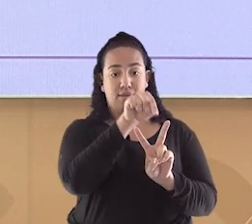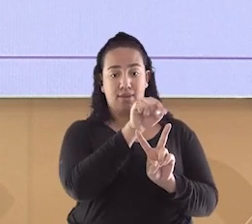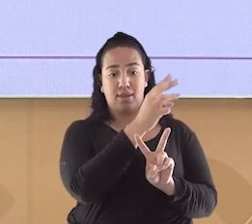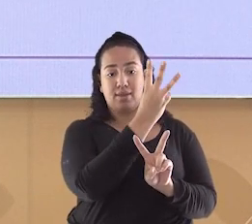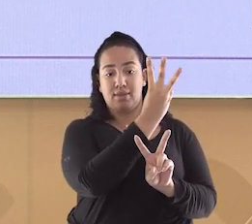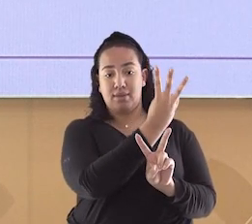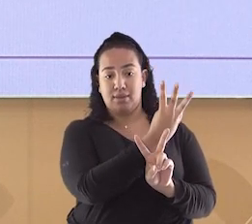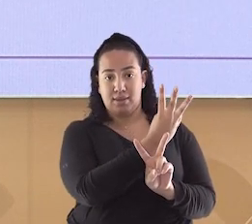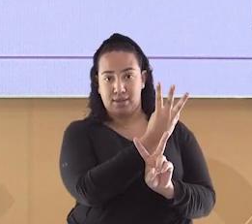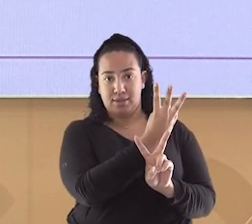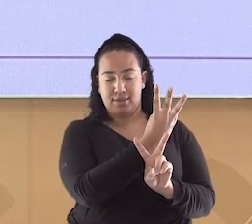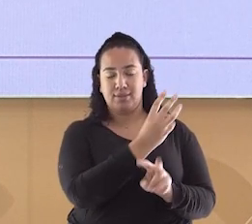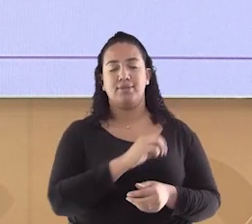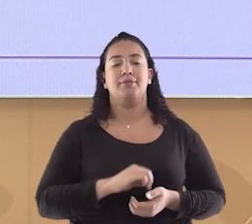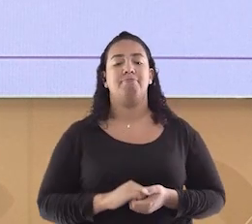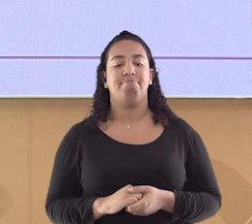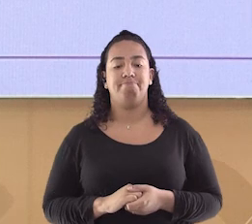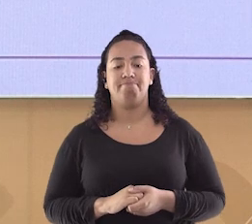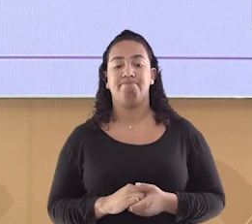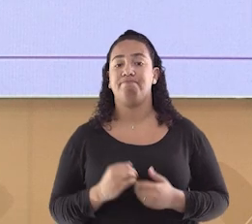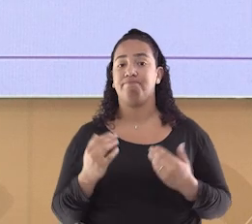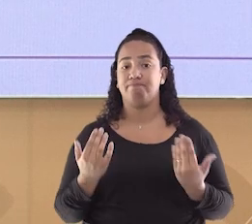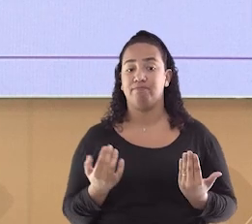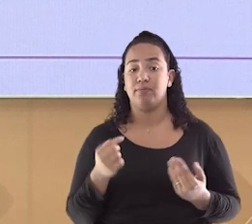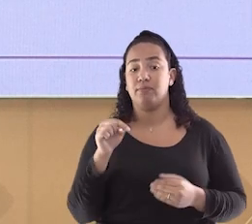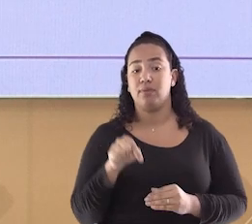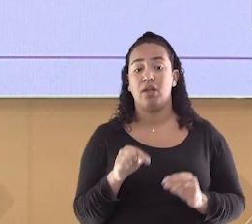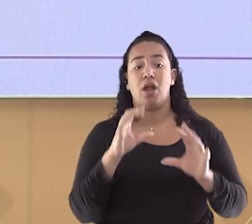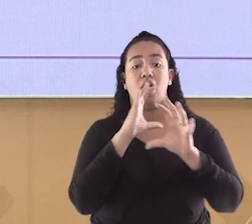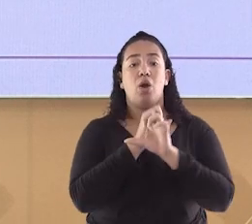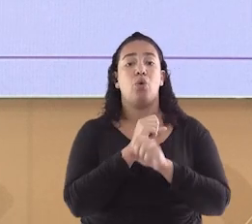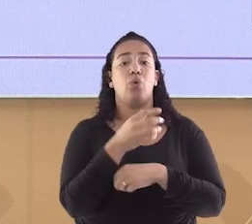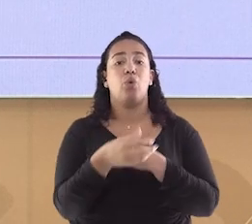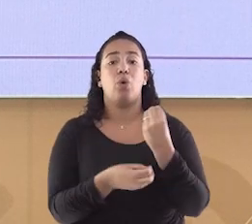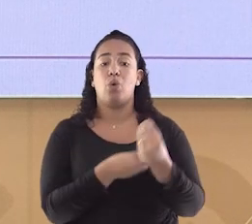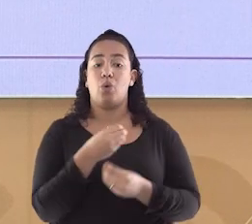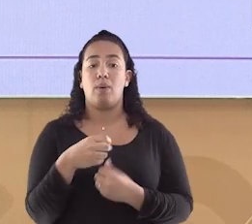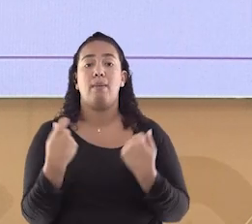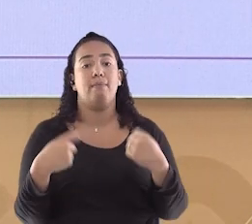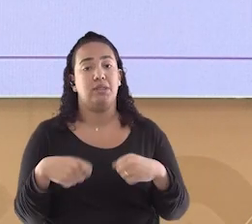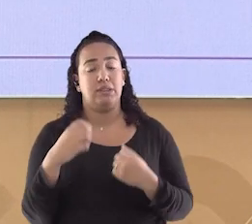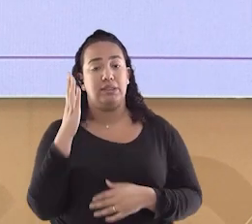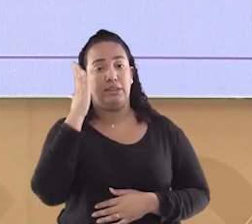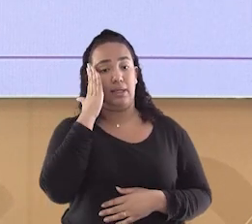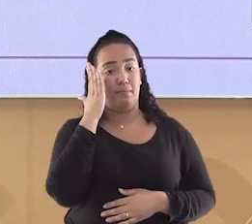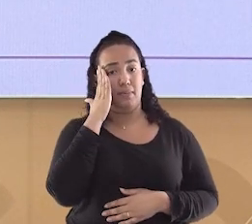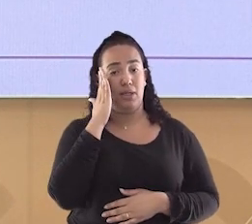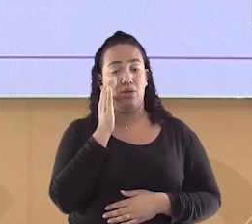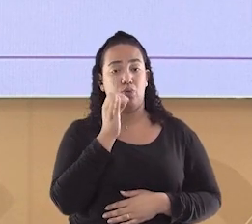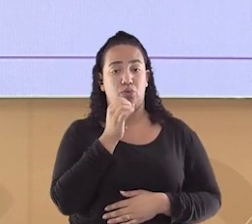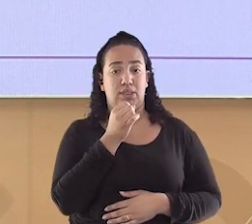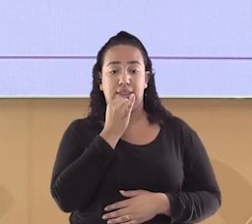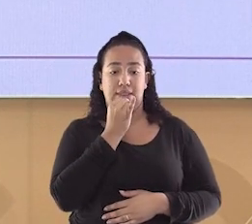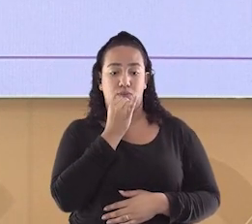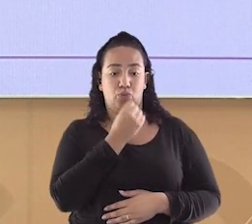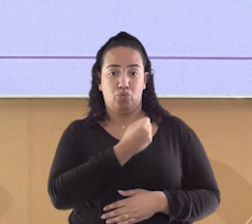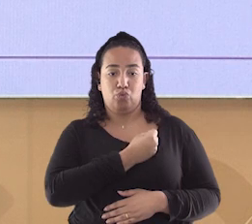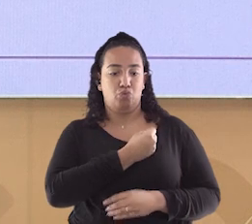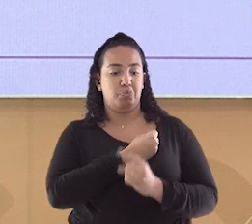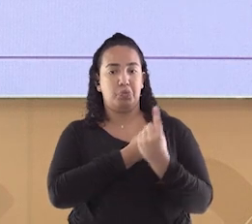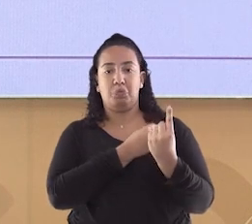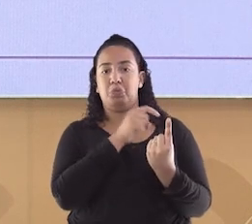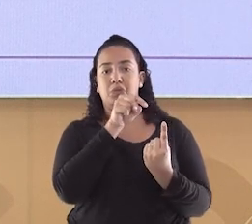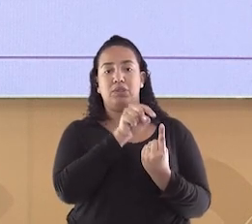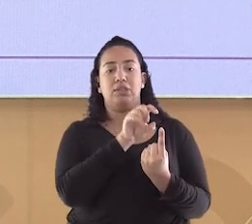a 3. Para se calcular uma raiz cúbica, deve-se encontrar um número que, elevado